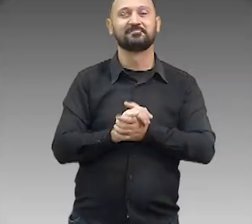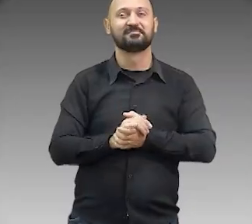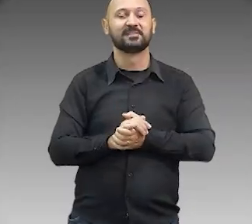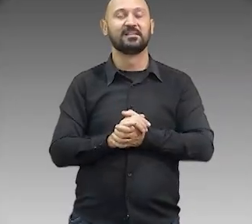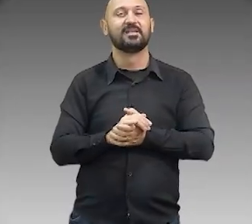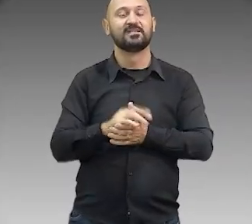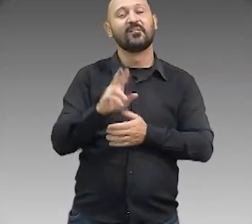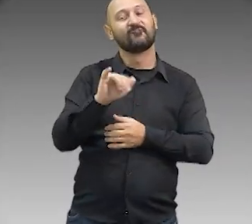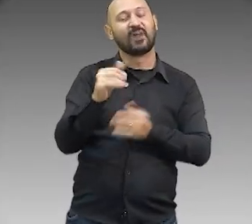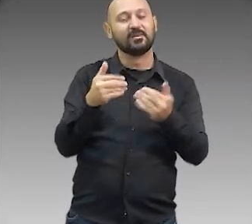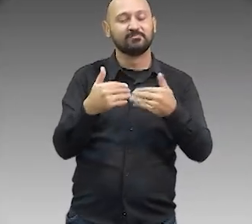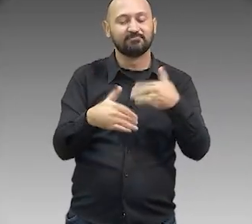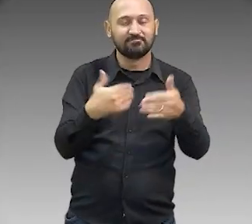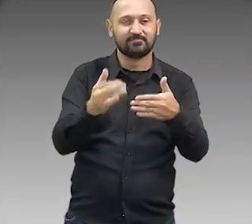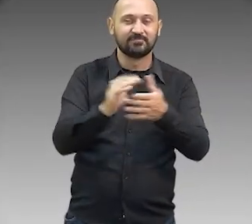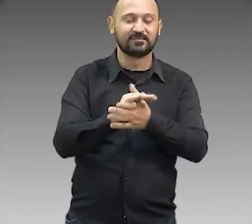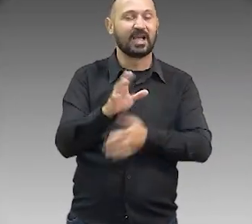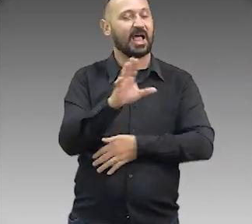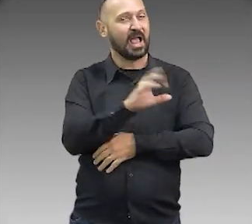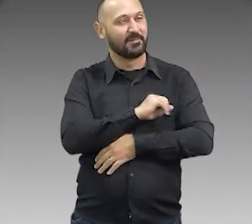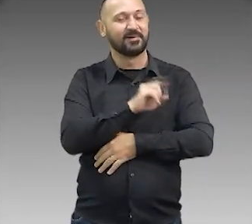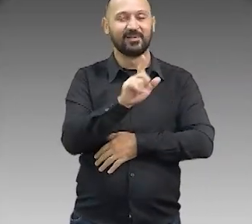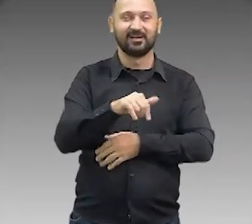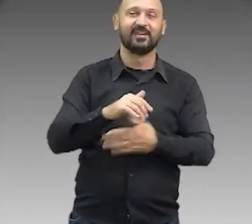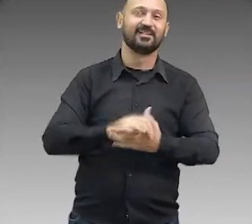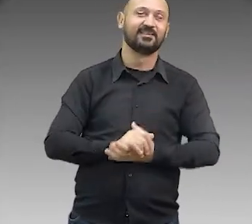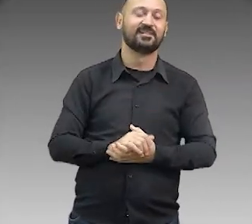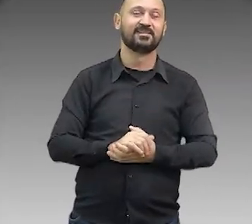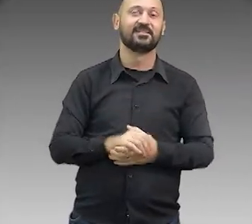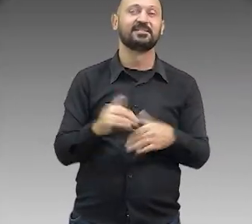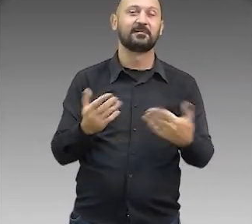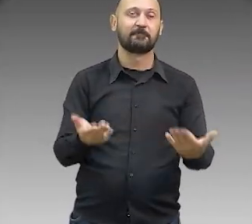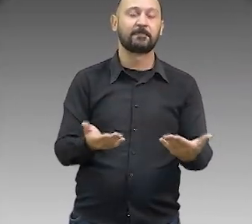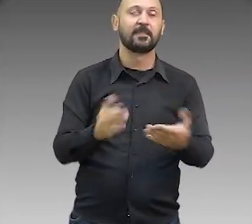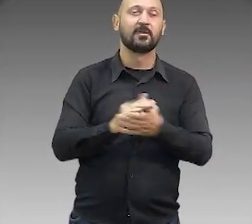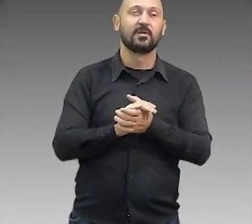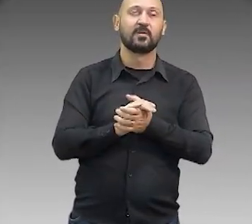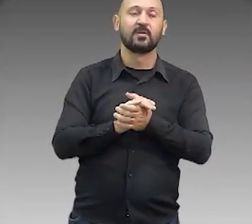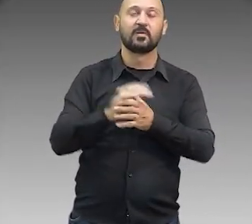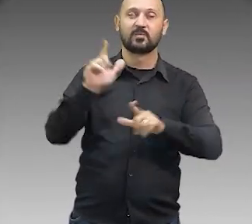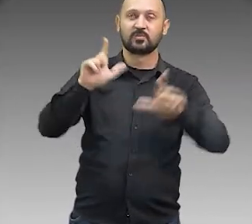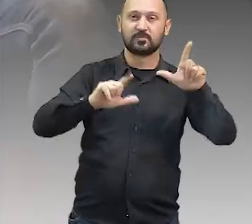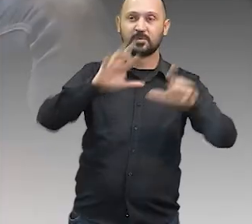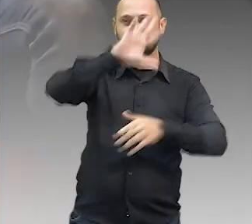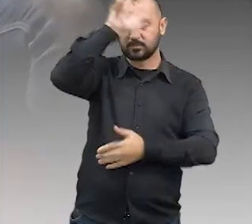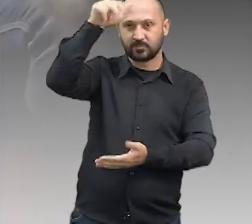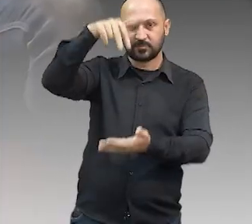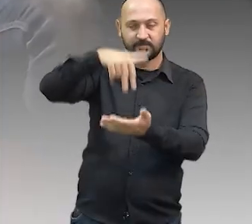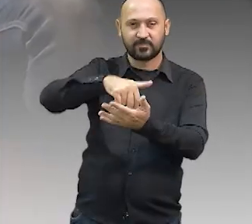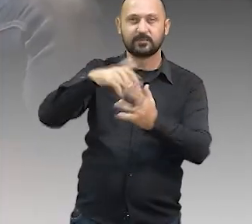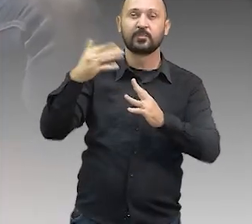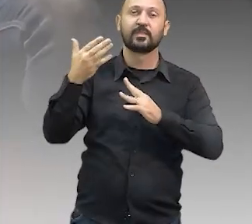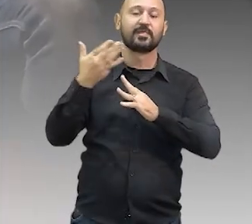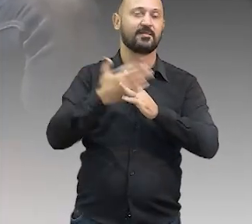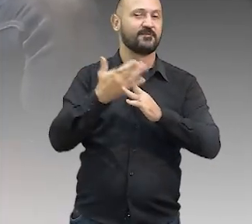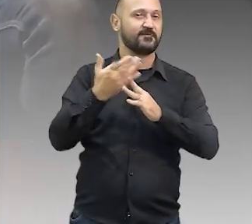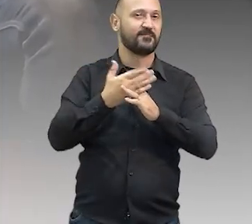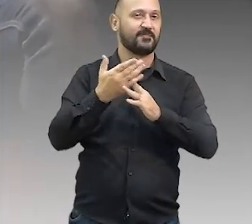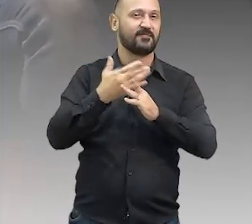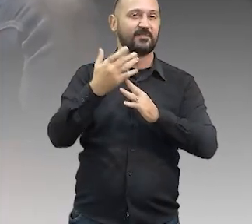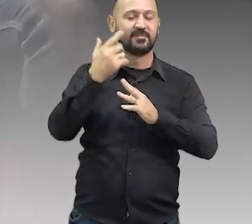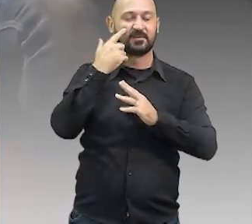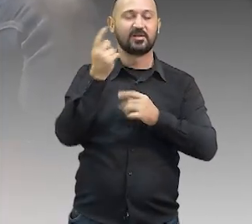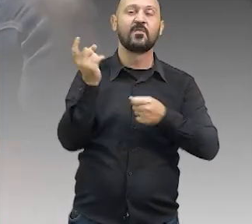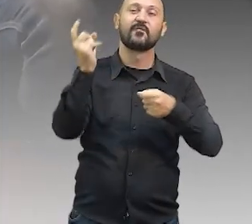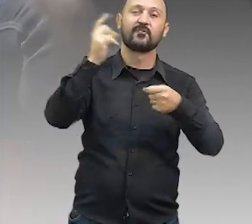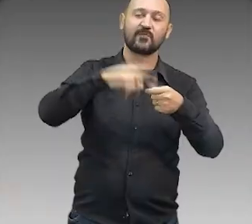programa Personalidades vai para um rápido intervalo, daqui a pouquinho a gente volta com bate-papo para conhecer a história do Lucimar Couto, que é o fundador e diretor